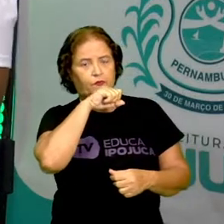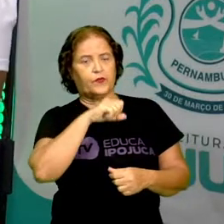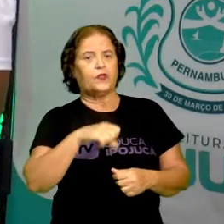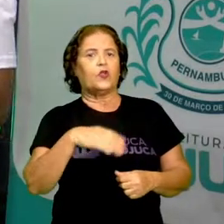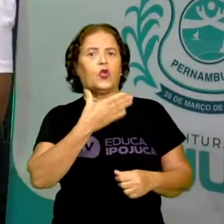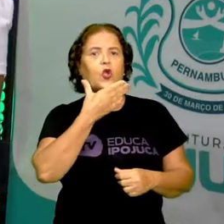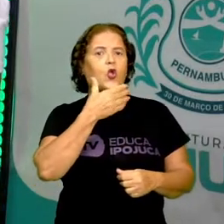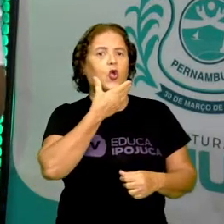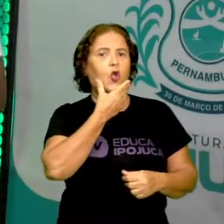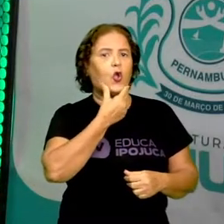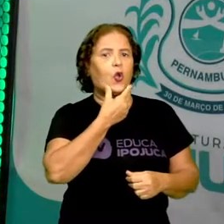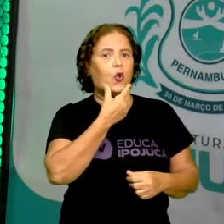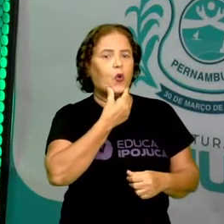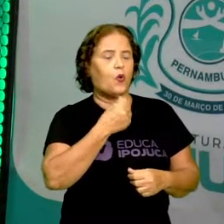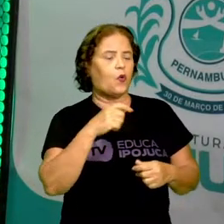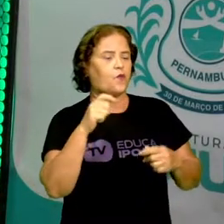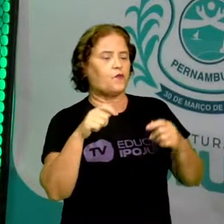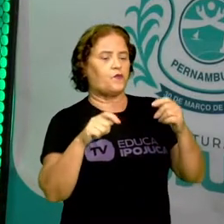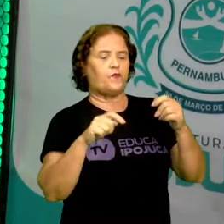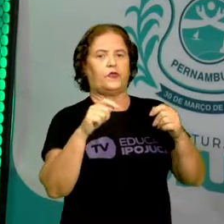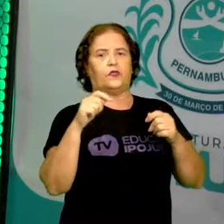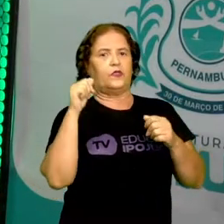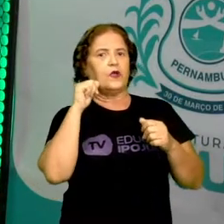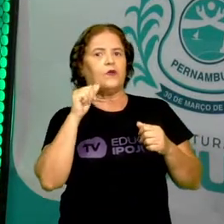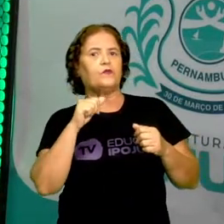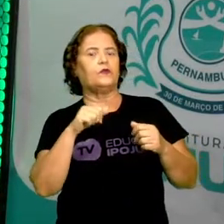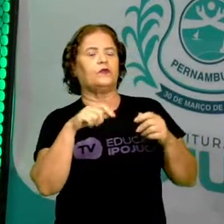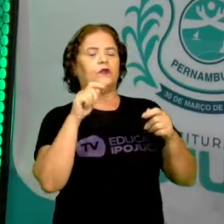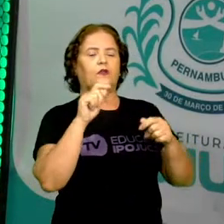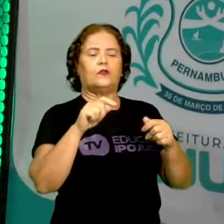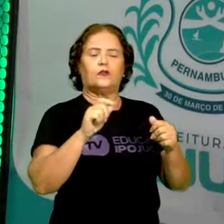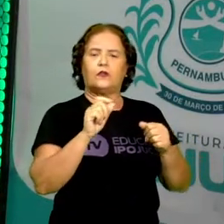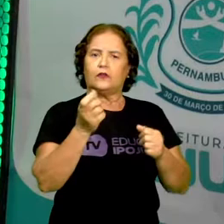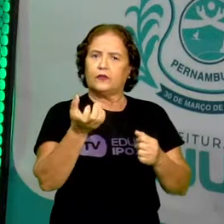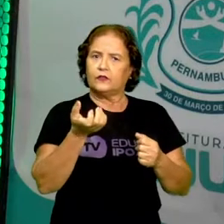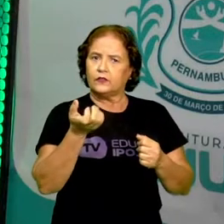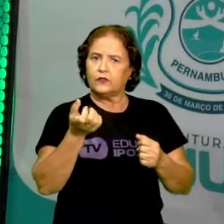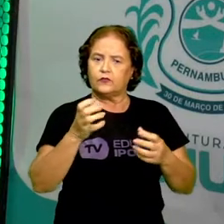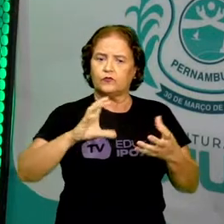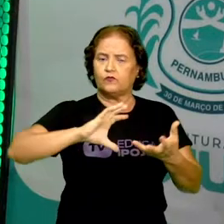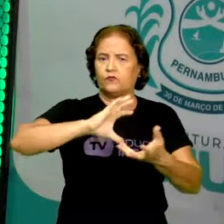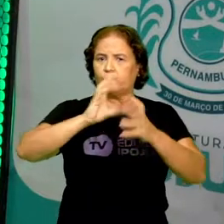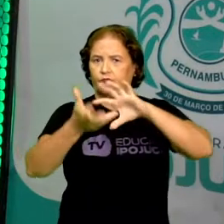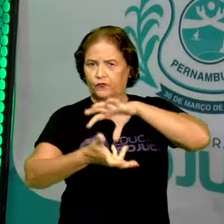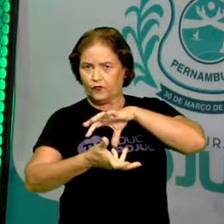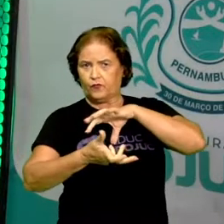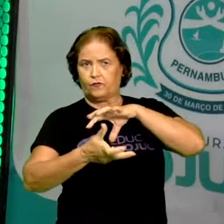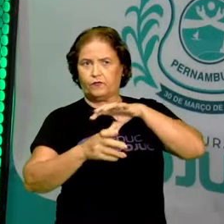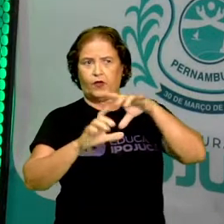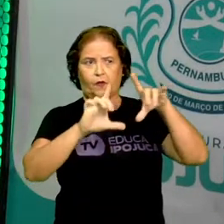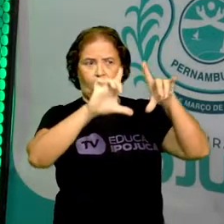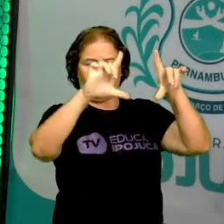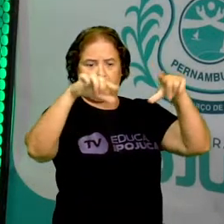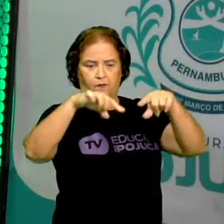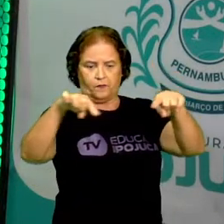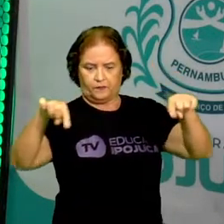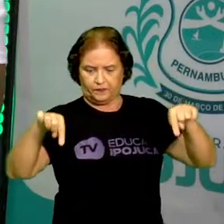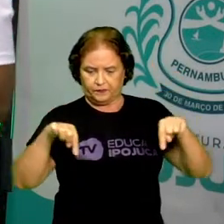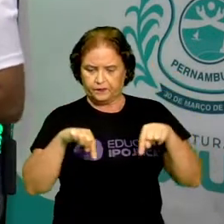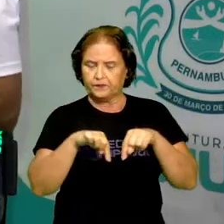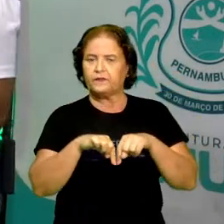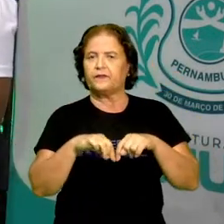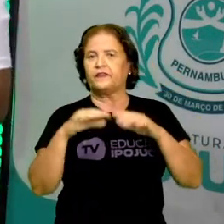resolveram reformar a sala em sua casa. Mas vamos ver o que o enunciado